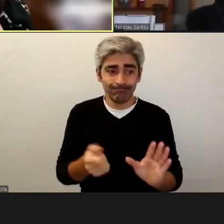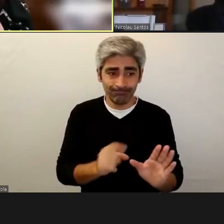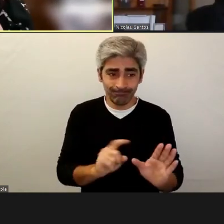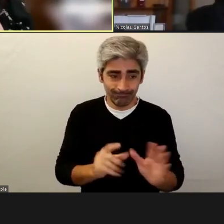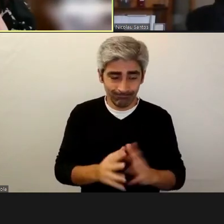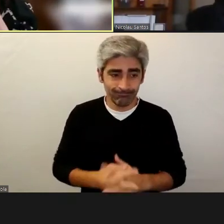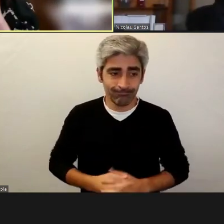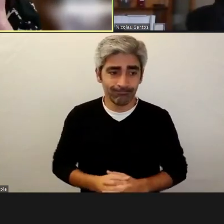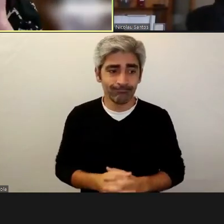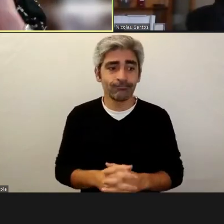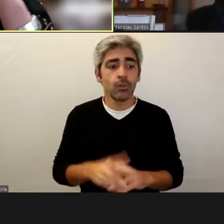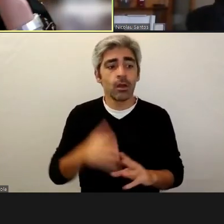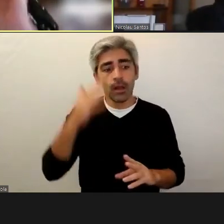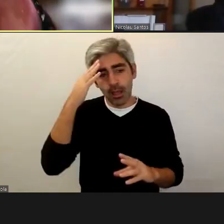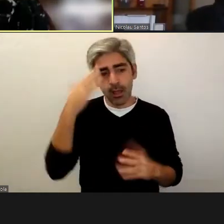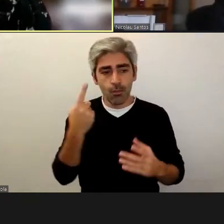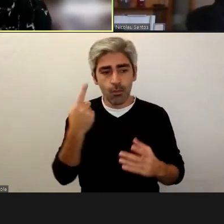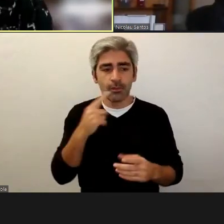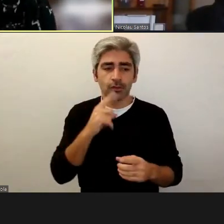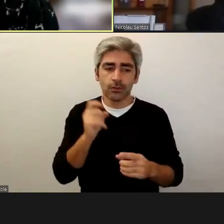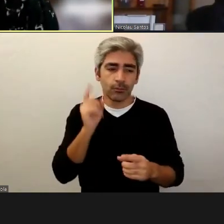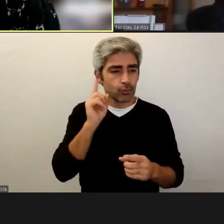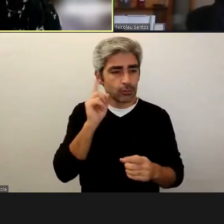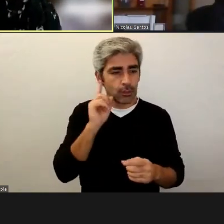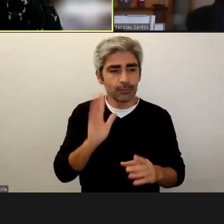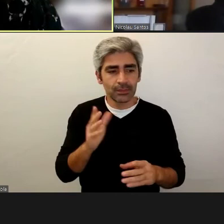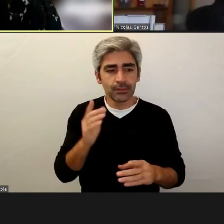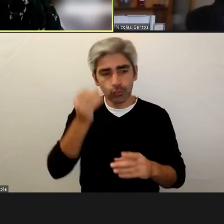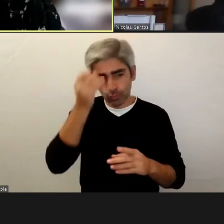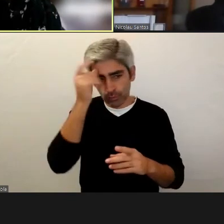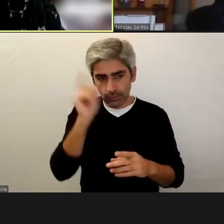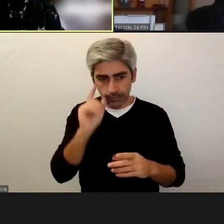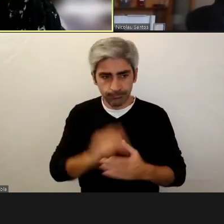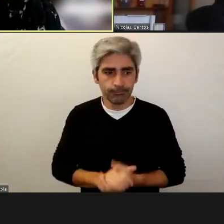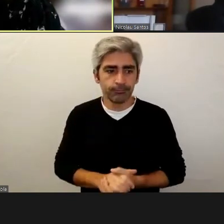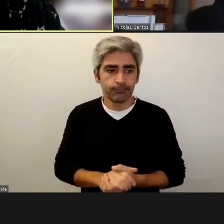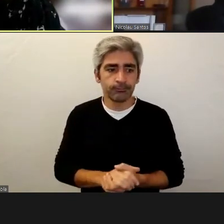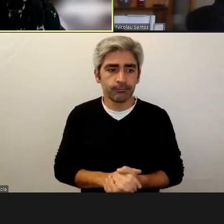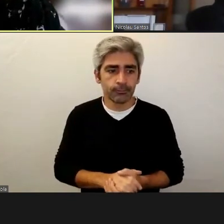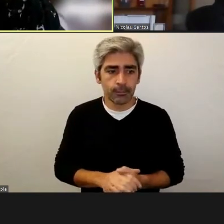na ordem do dia. Eu acho que há aqui uma questão importante que também temos que ter presente, que é,